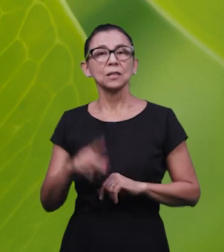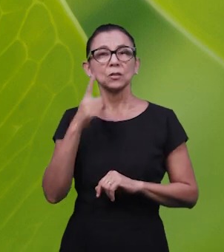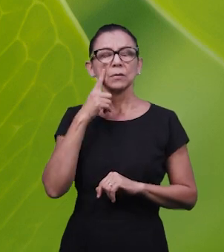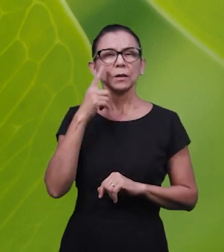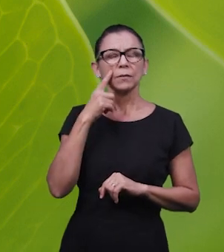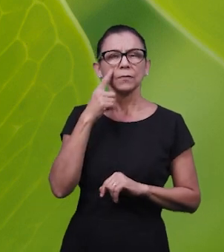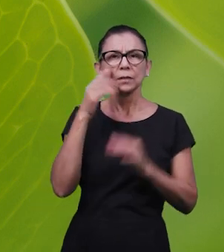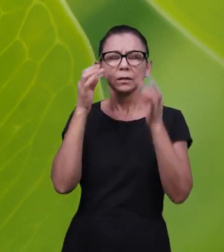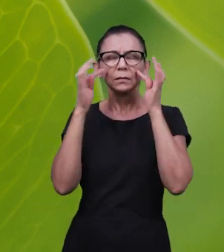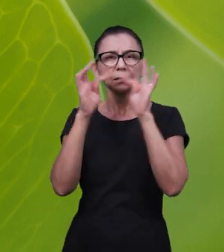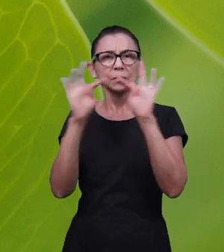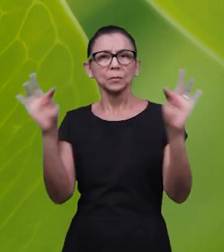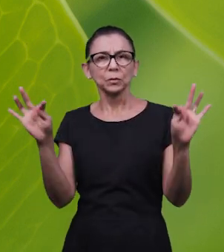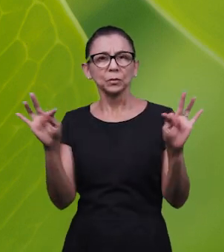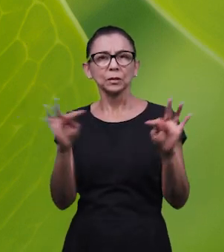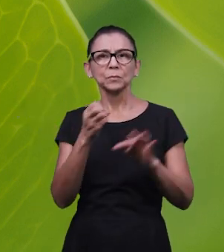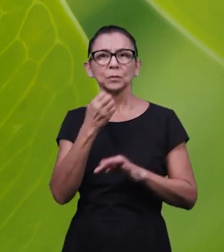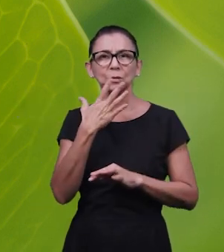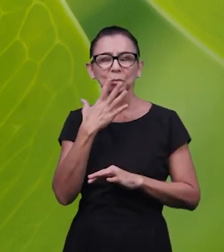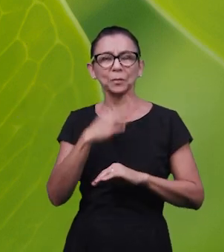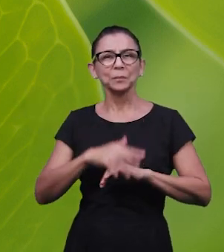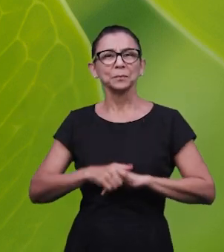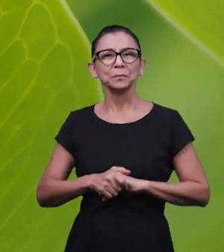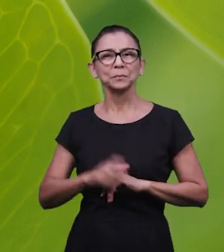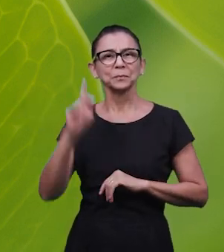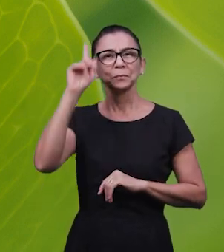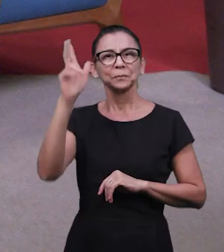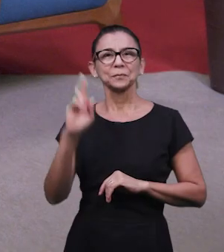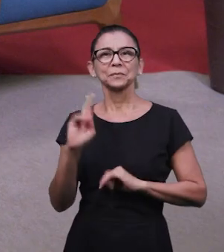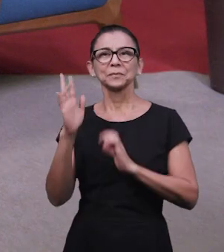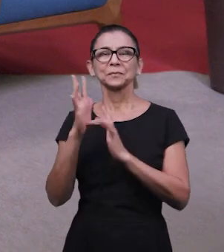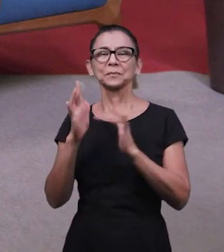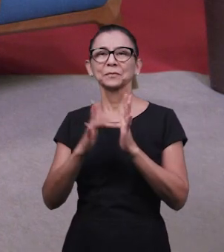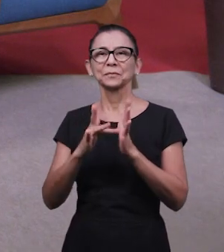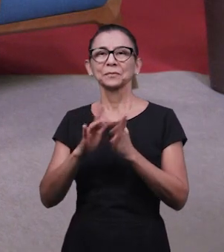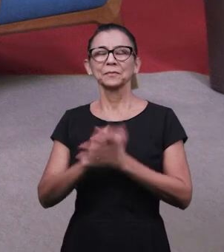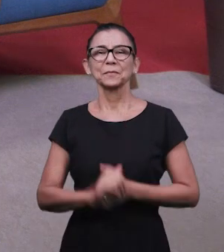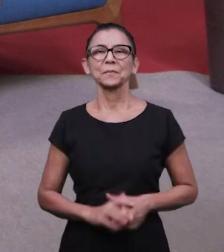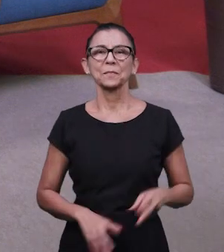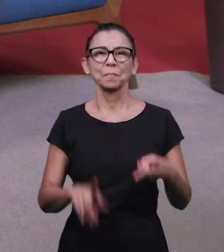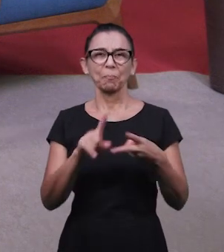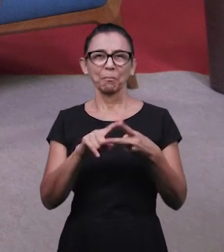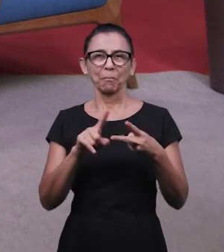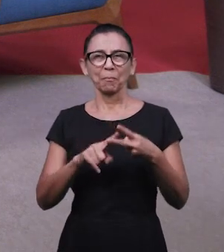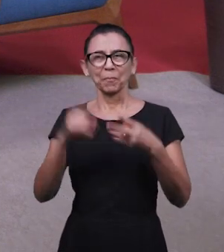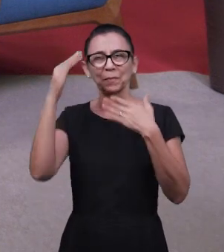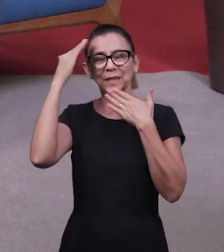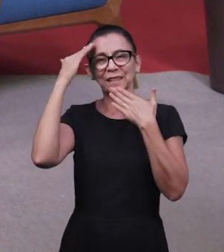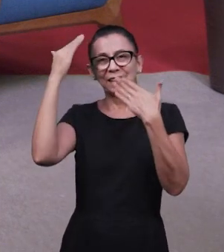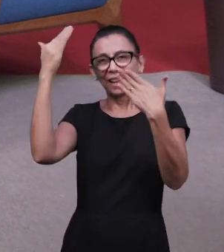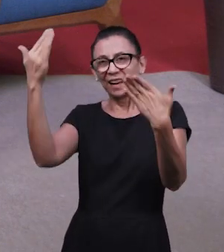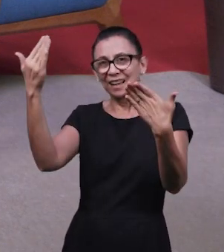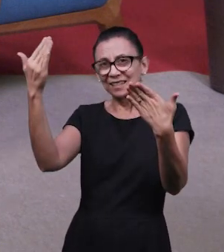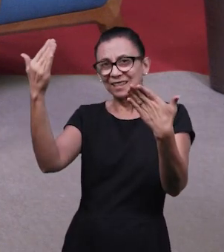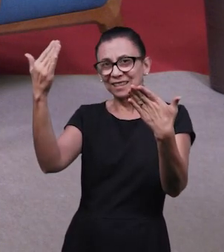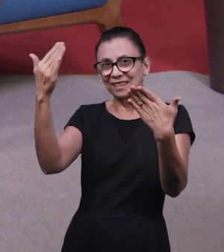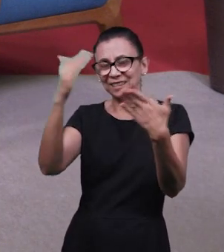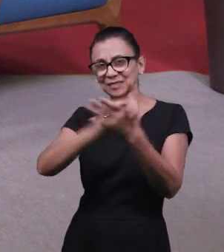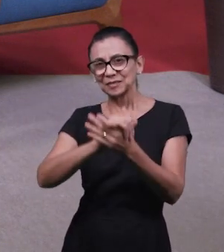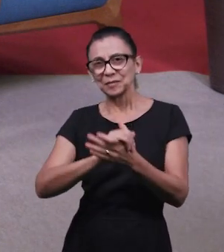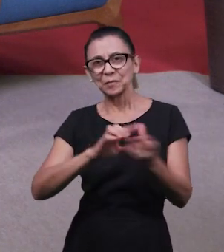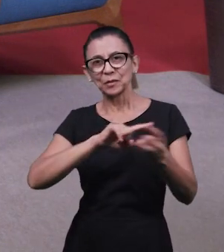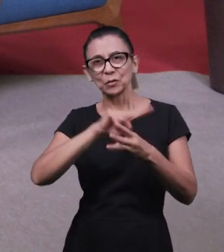bíblica dominical, é possível também ver a participação de vários irmãos de vários lugares do Brasil e do mundo, o que nos dá